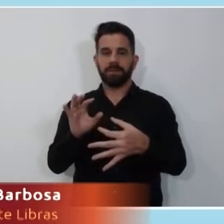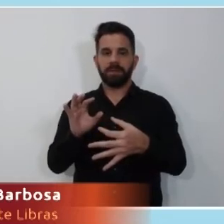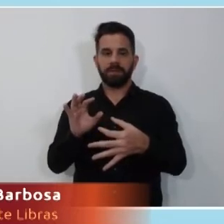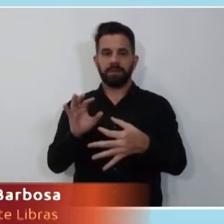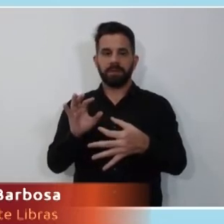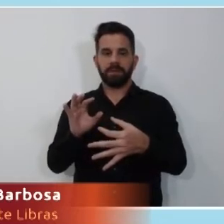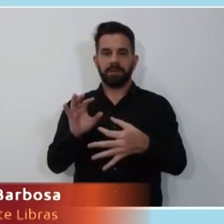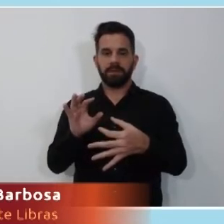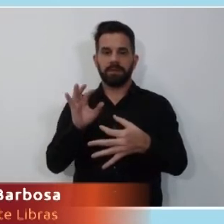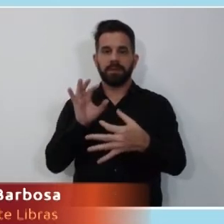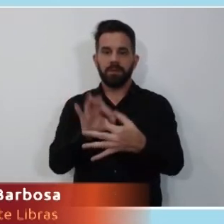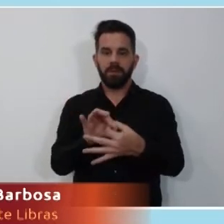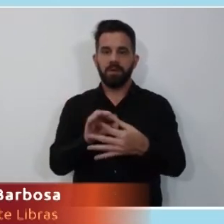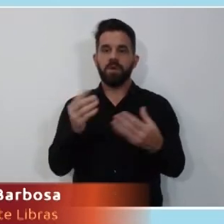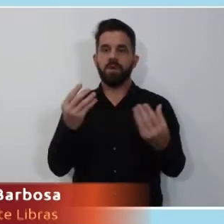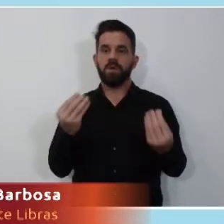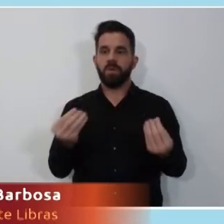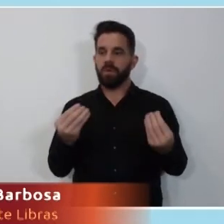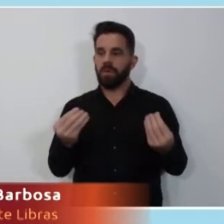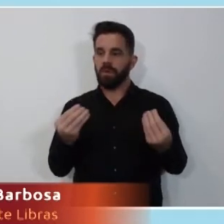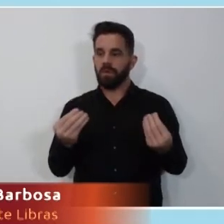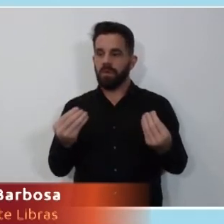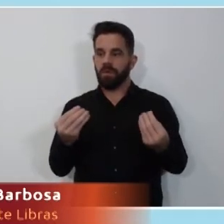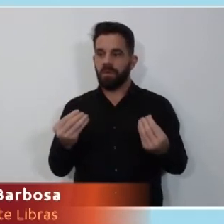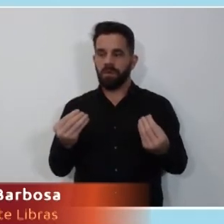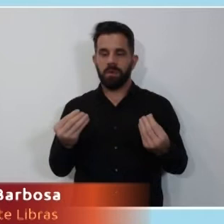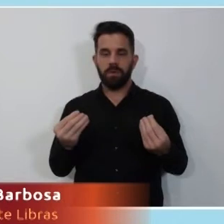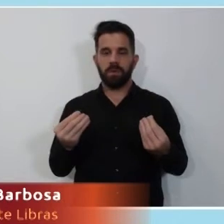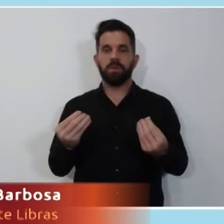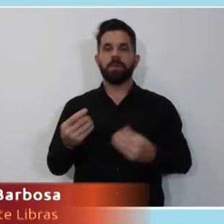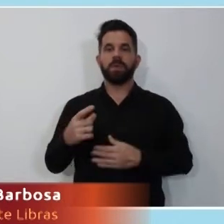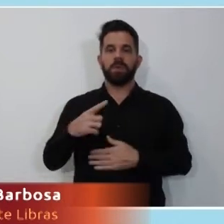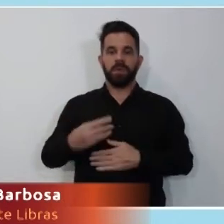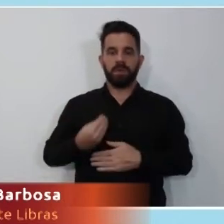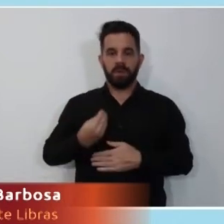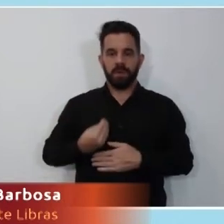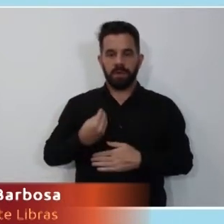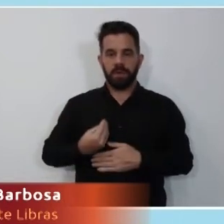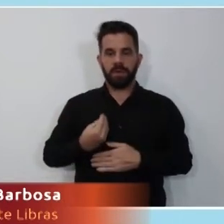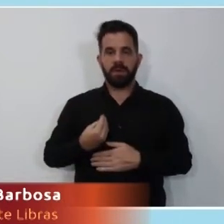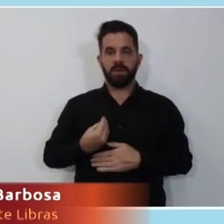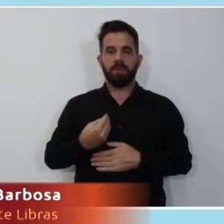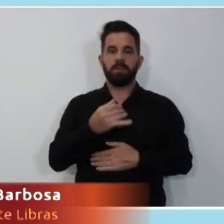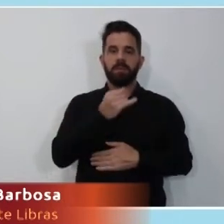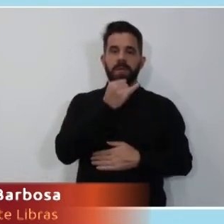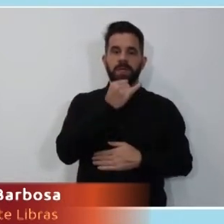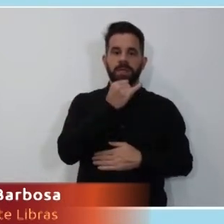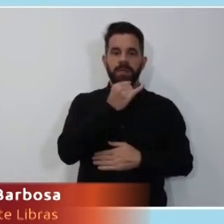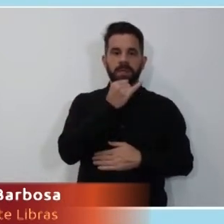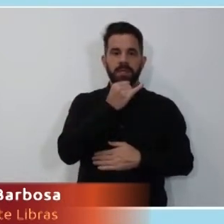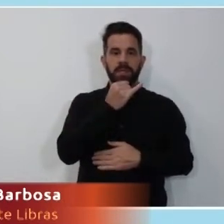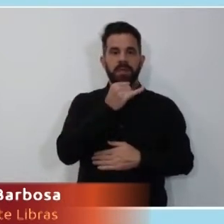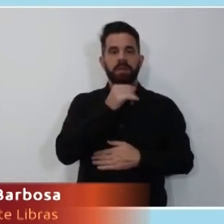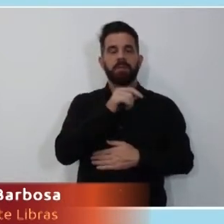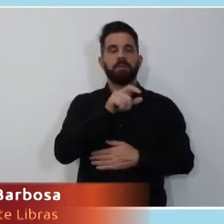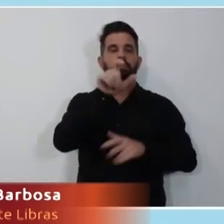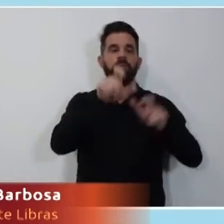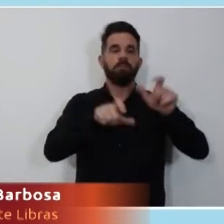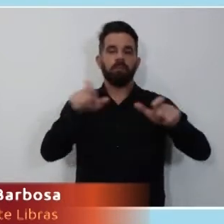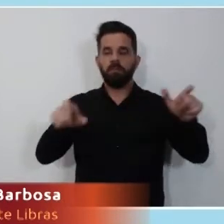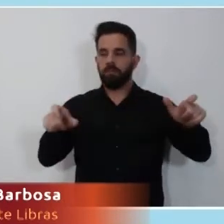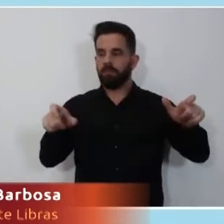usa o transporte coletivo? Vai ficar mais caro para quem geralmente mora mais distante de onde trabalha?